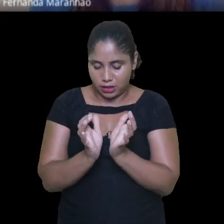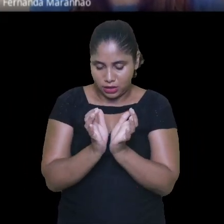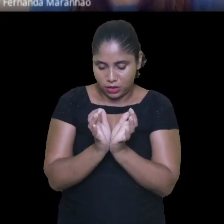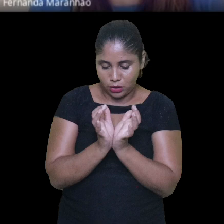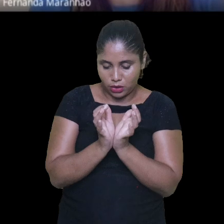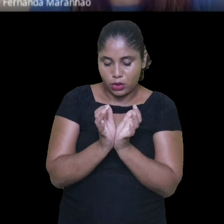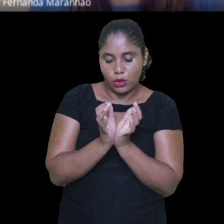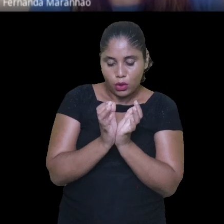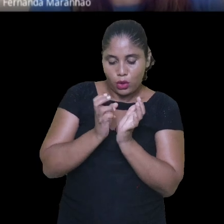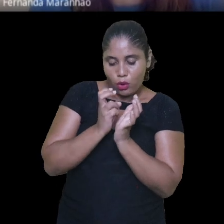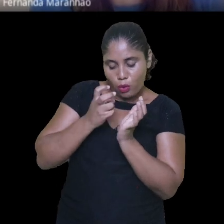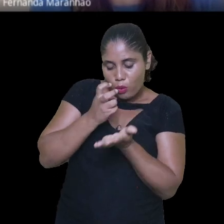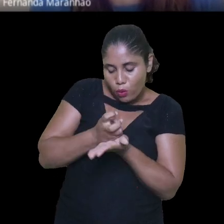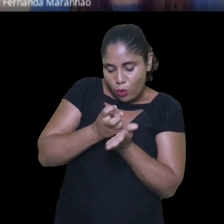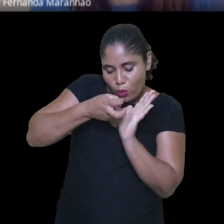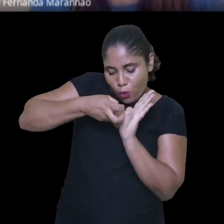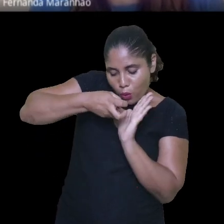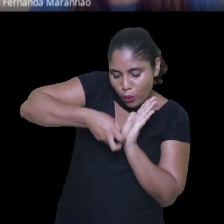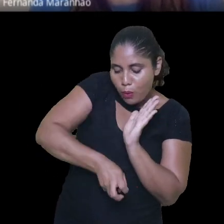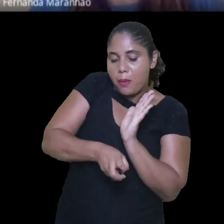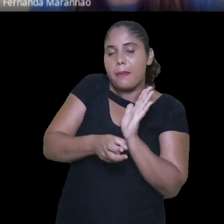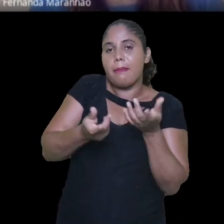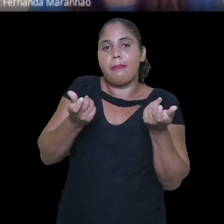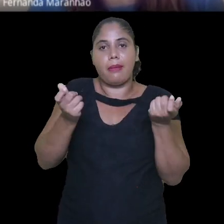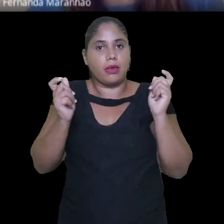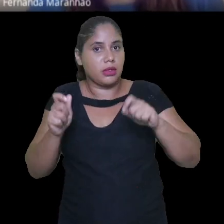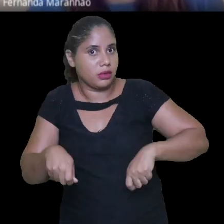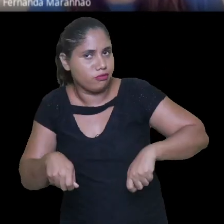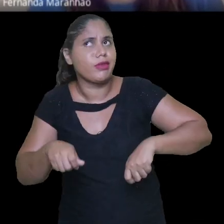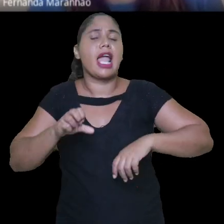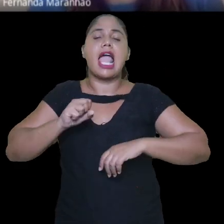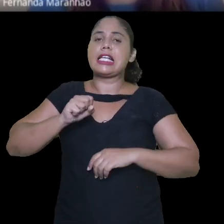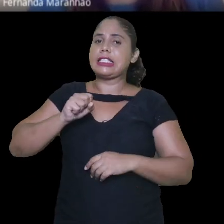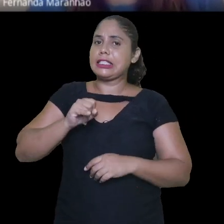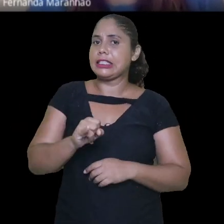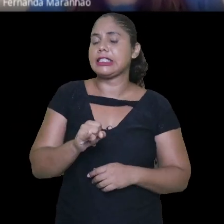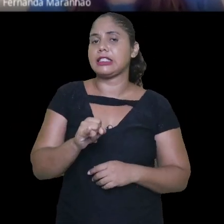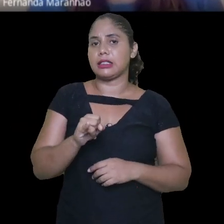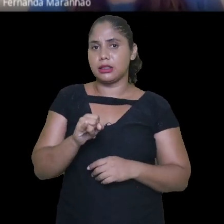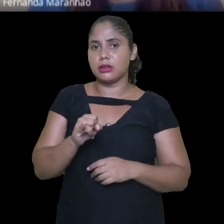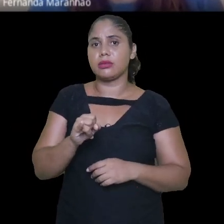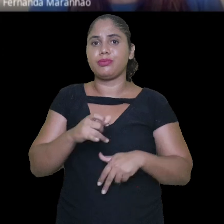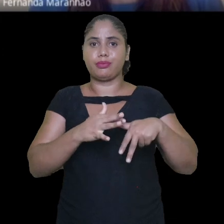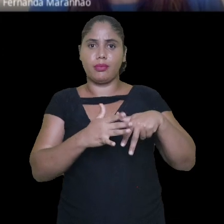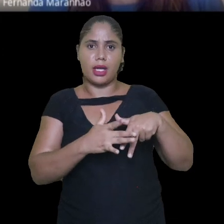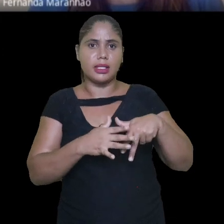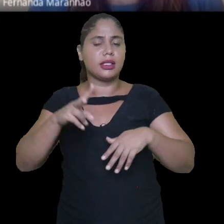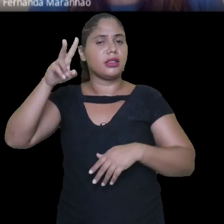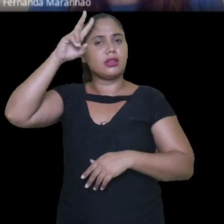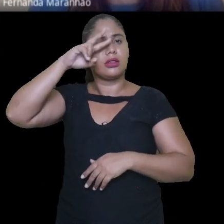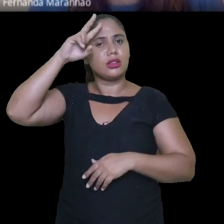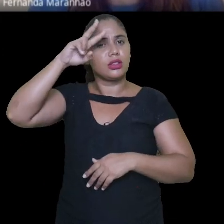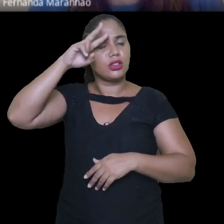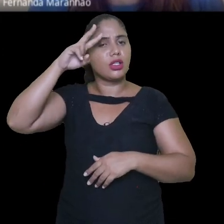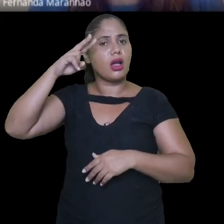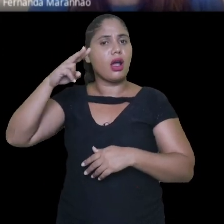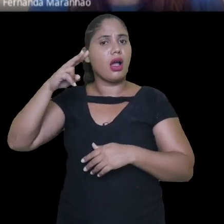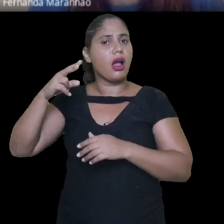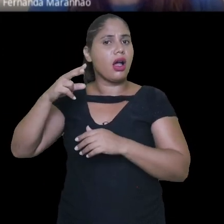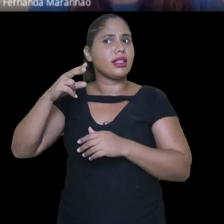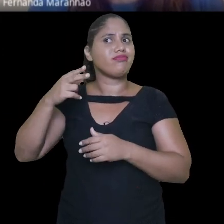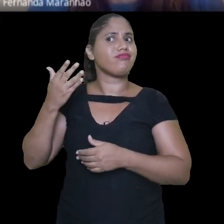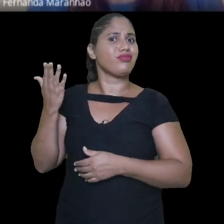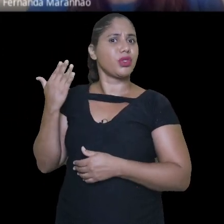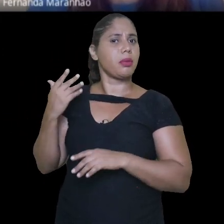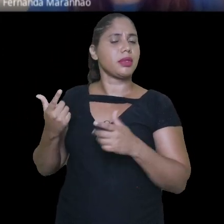medida do colo do útero, entre 20 e 24 semanas, que coincide com o que no Brasil nós chamamos de ultrassonografia morfológica do segundo